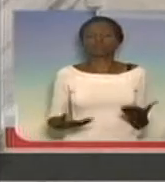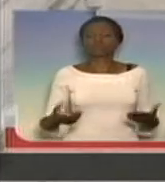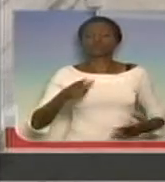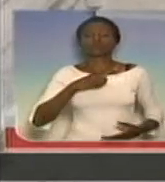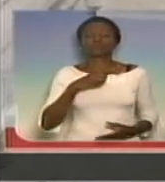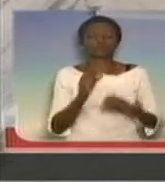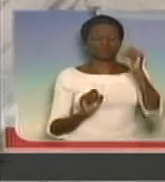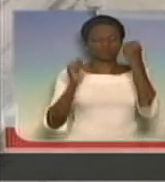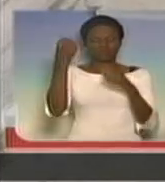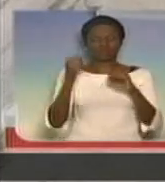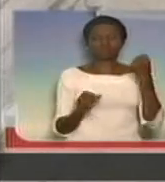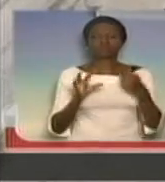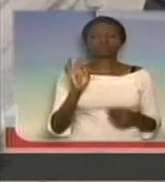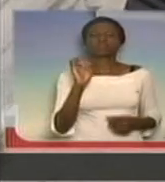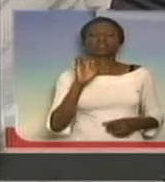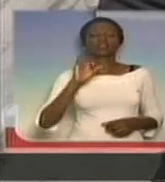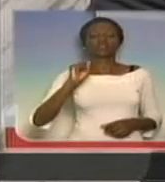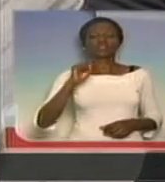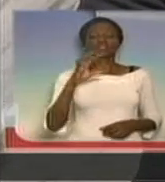testemunha forjada